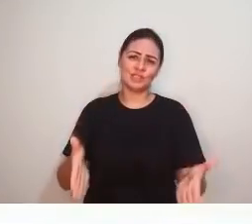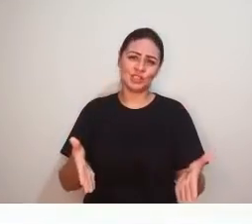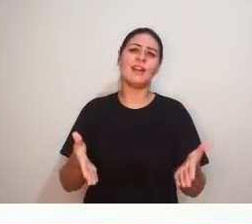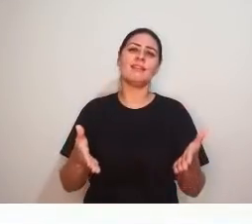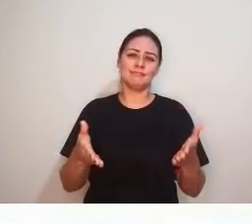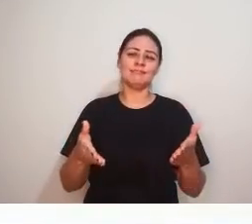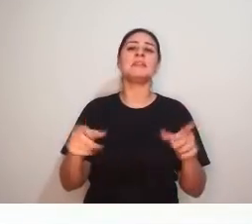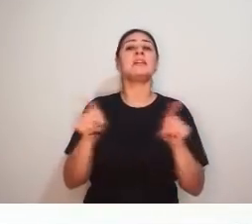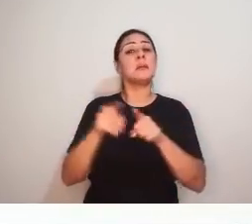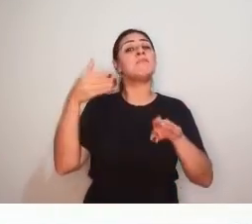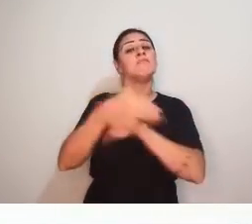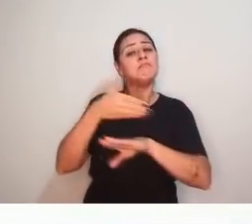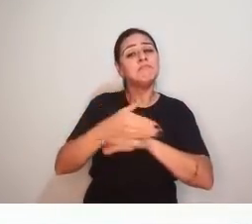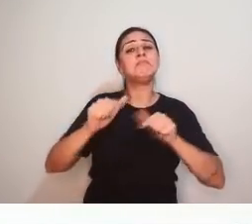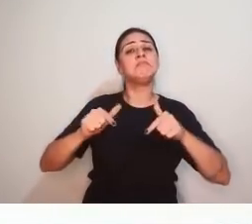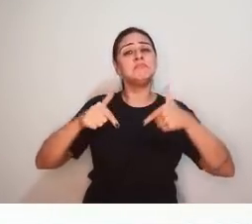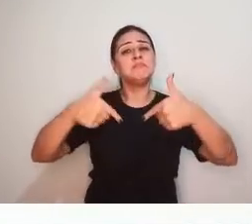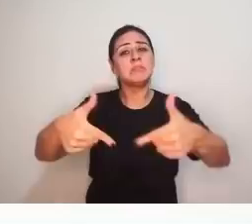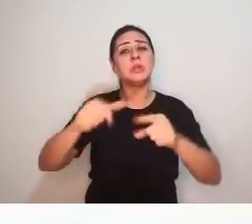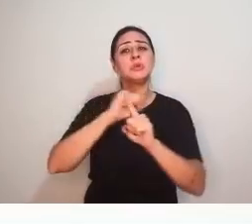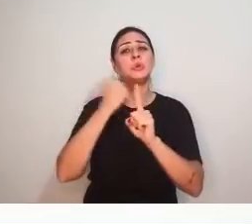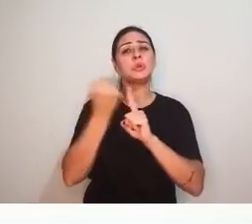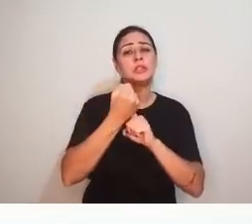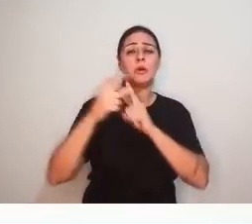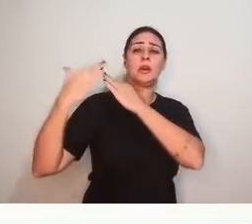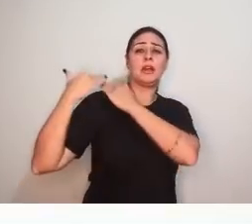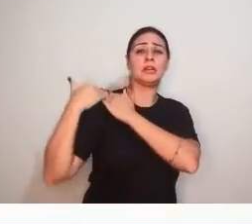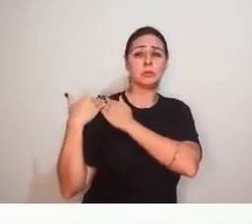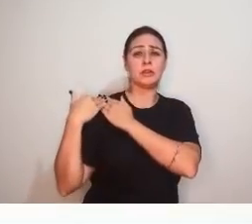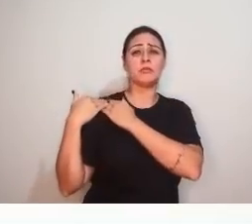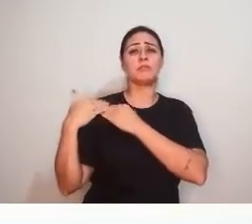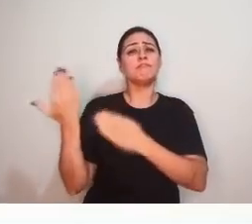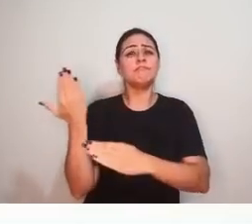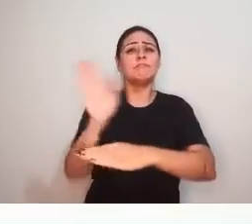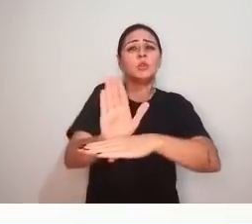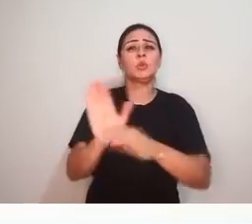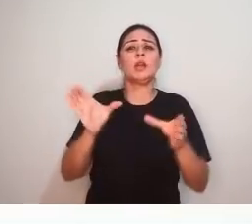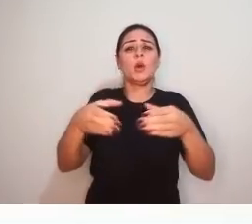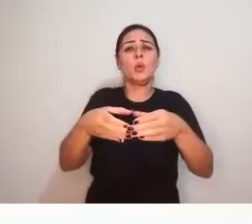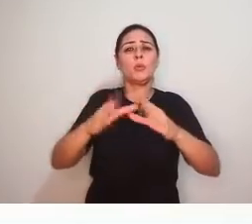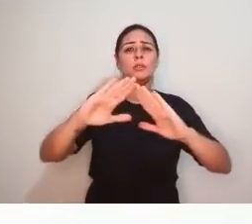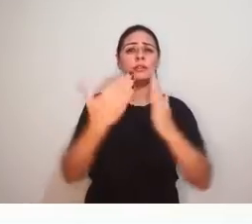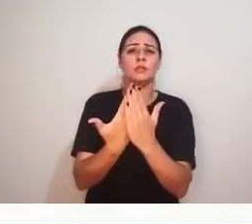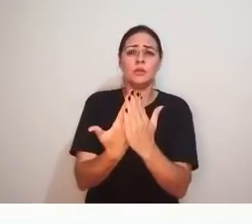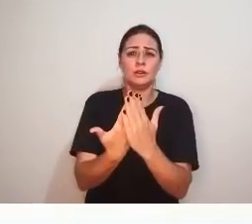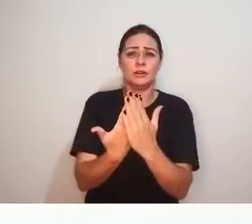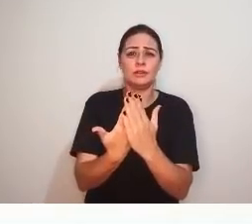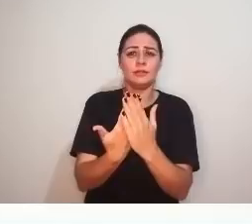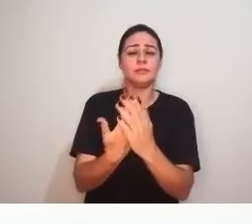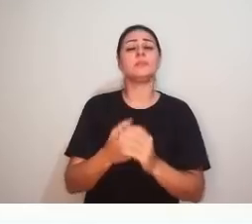é padrão, né? Atuar de forma socialmente responsável e colaborar e cooperar com a comunidade escolar. Então, vocês podem